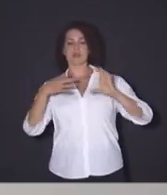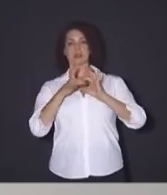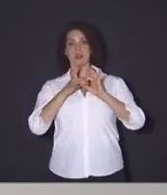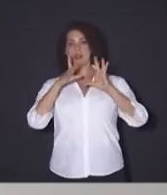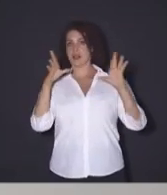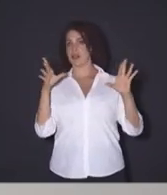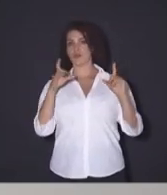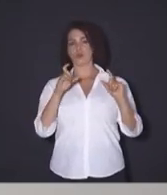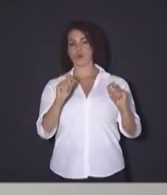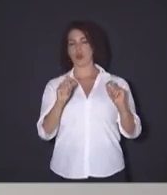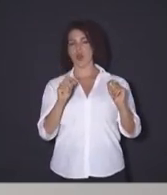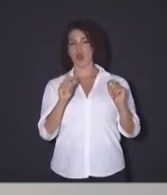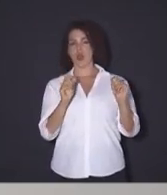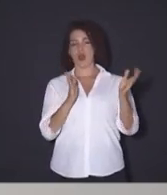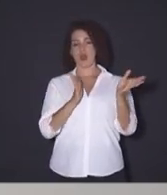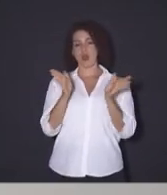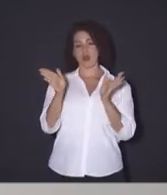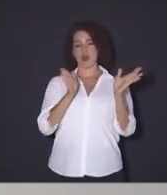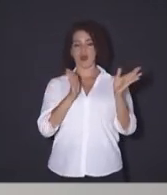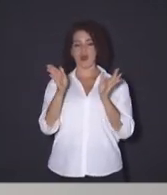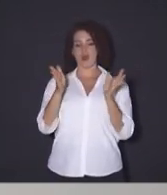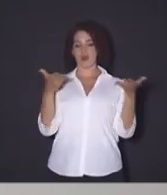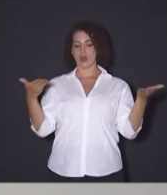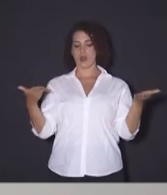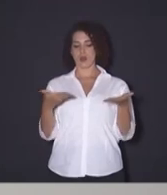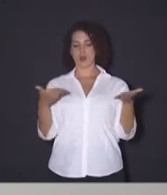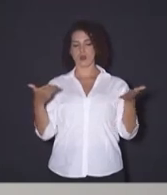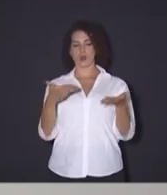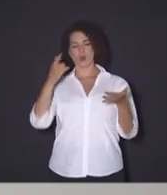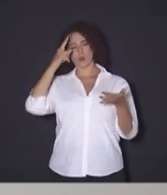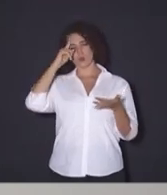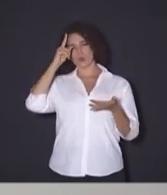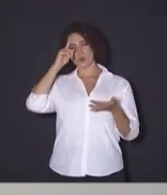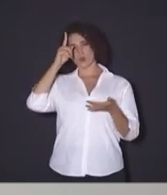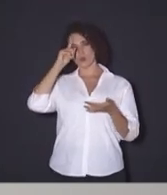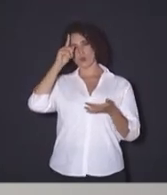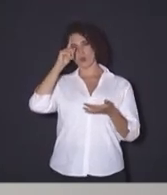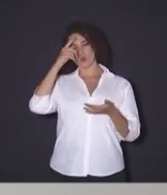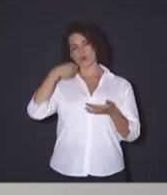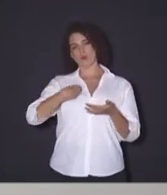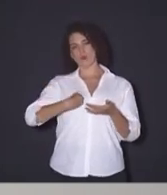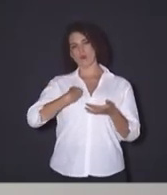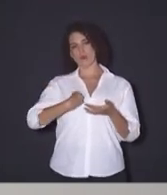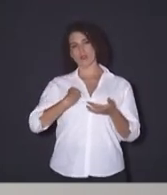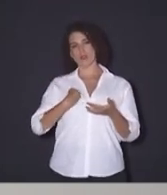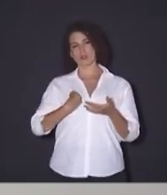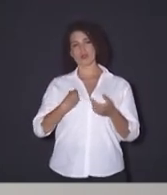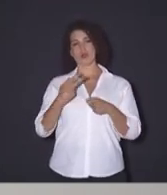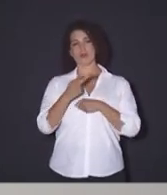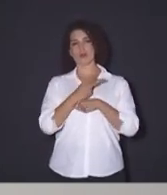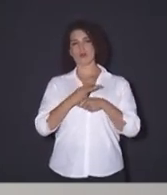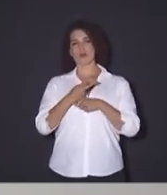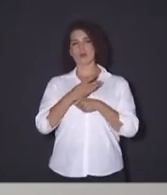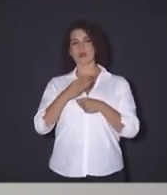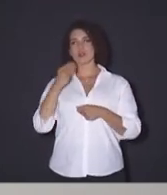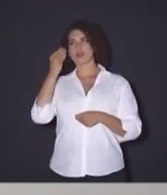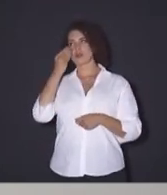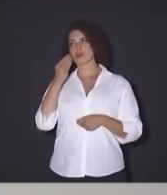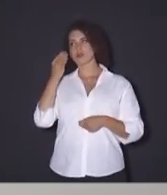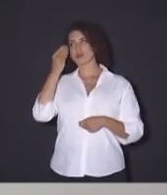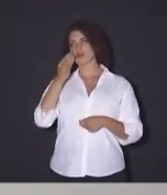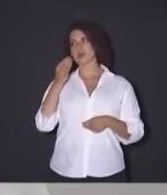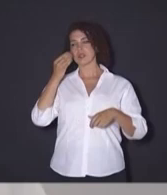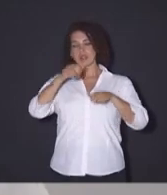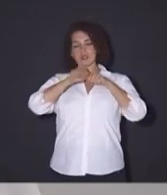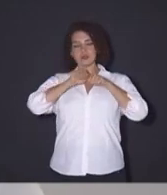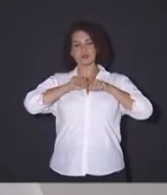mediadores busquem no nosso cotidiano nosso dia a dia experiências de expressão de mídia